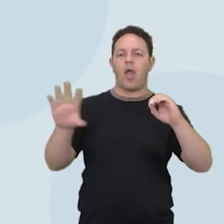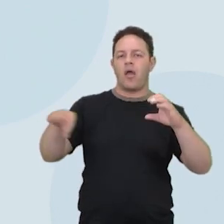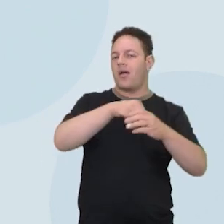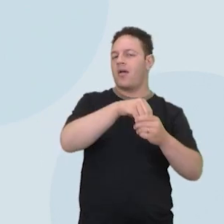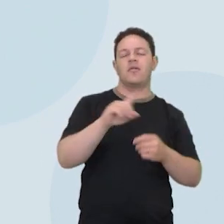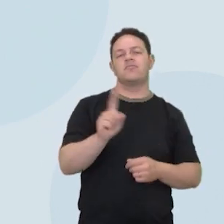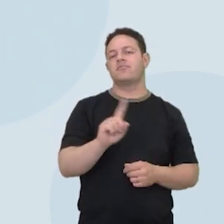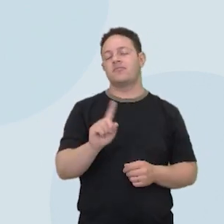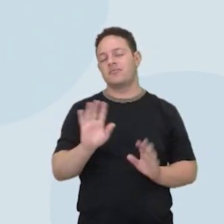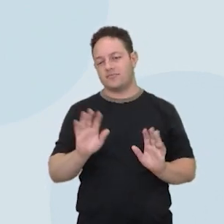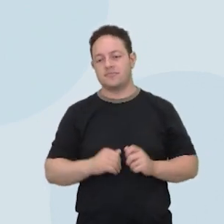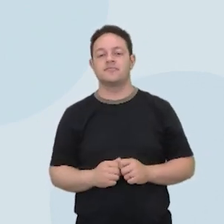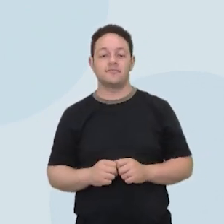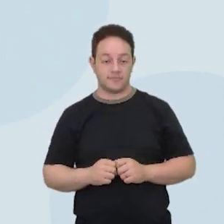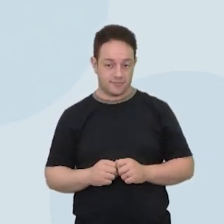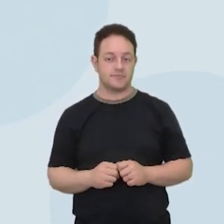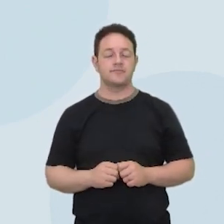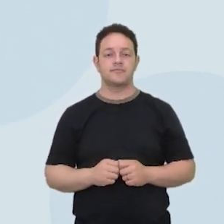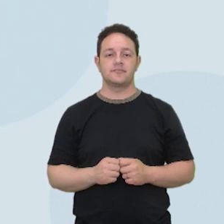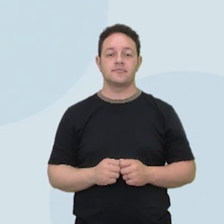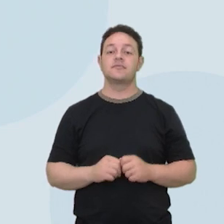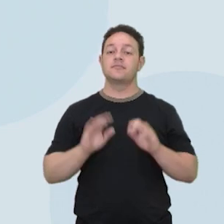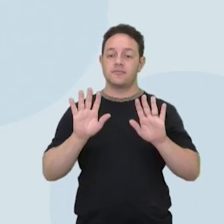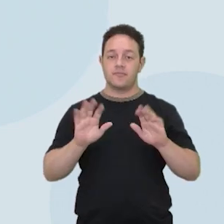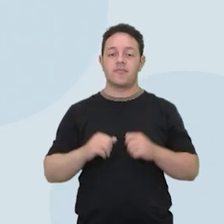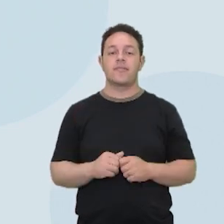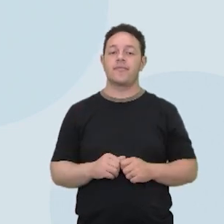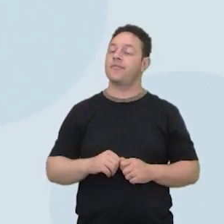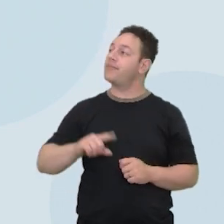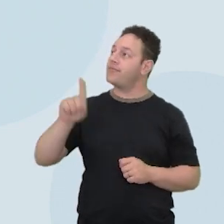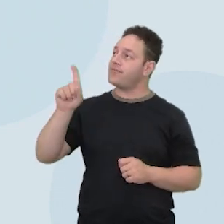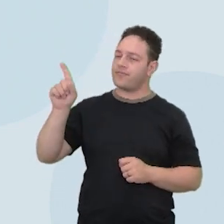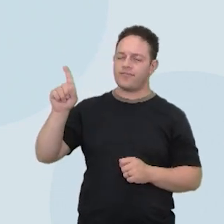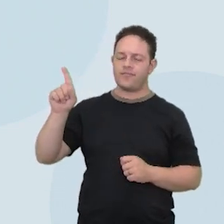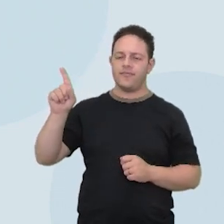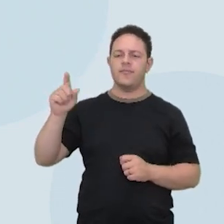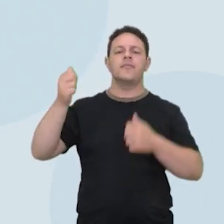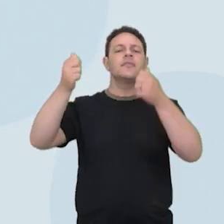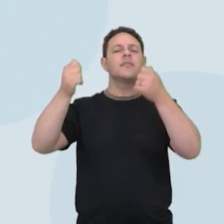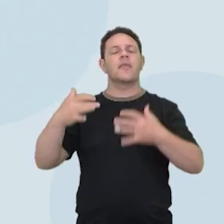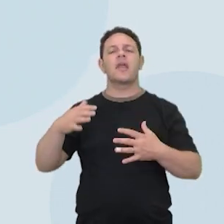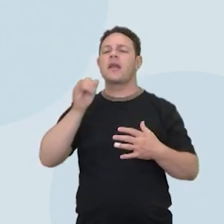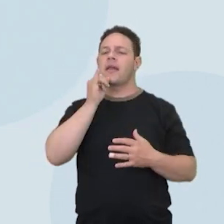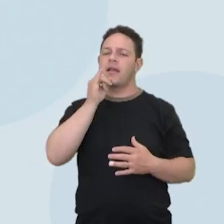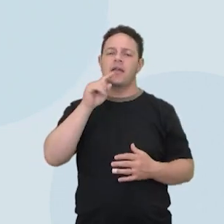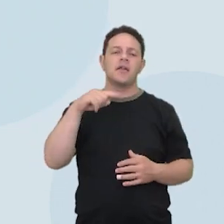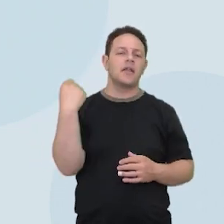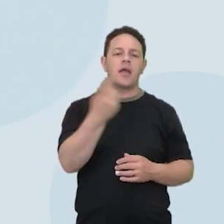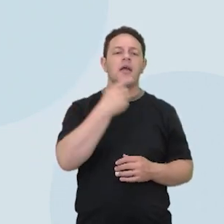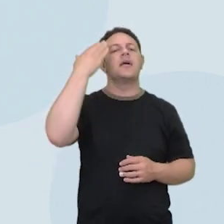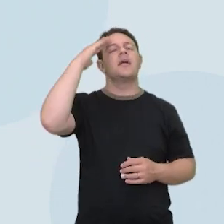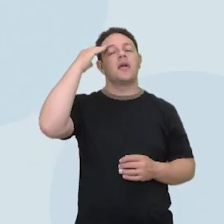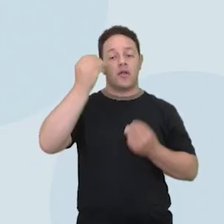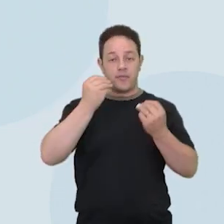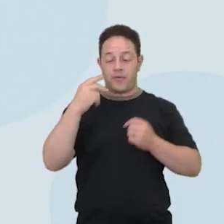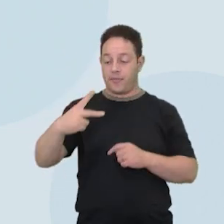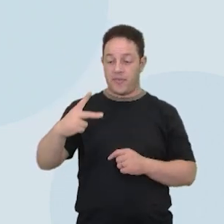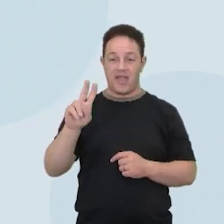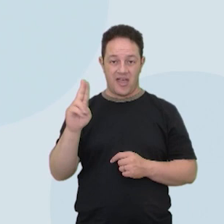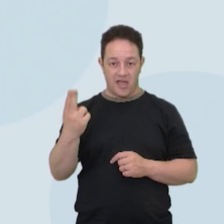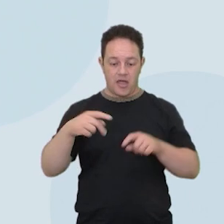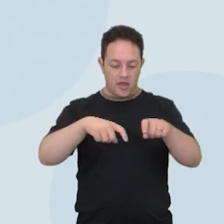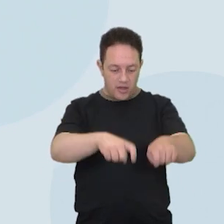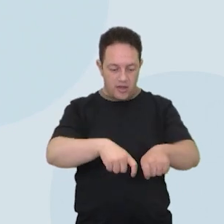outras substâncias, tá certo? Bom, e o que vai influenciar isso daí, Sumaia? O pH do